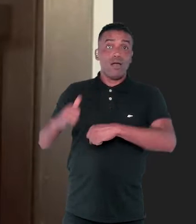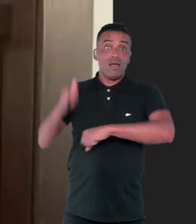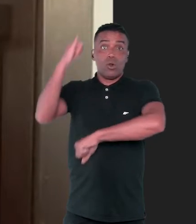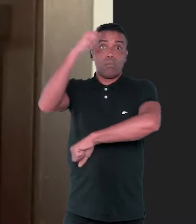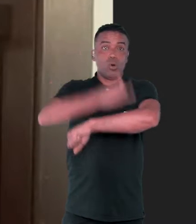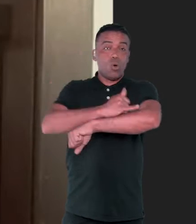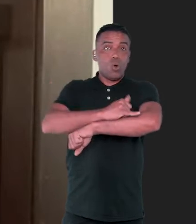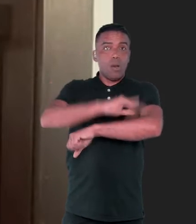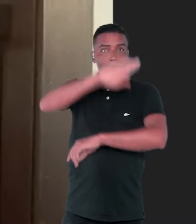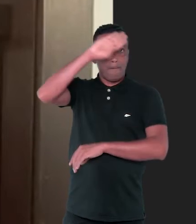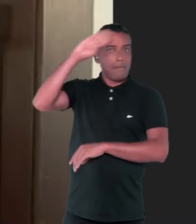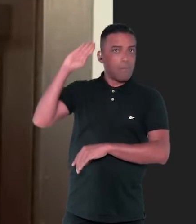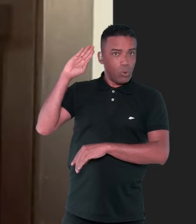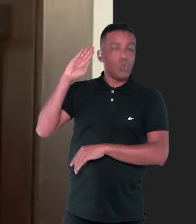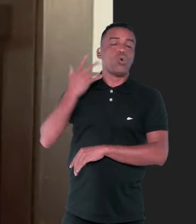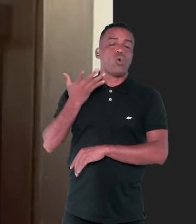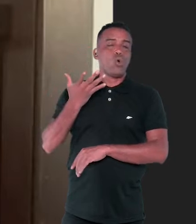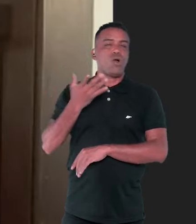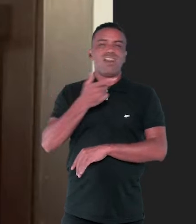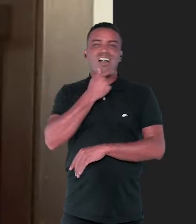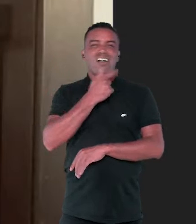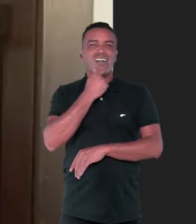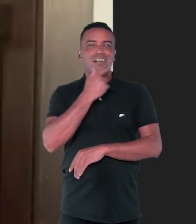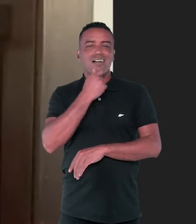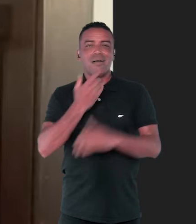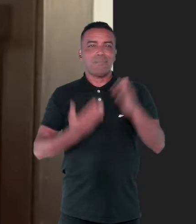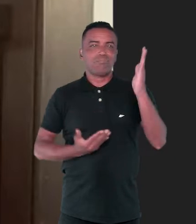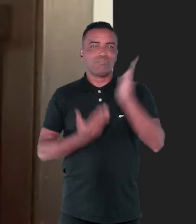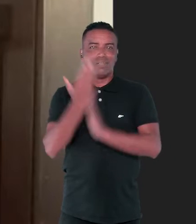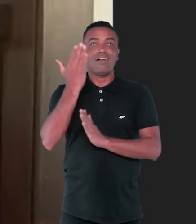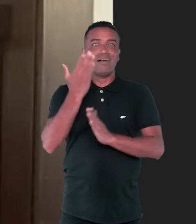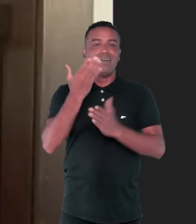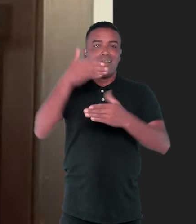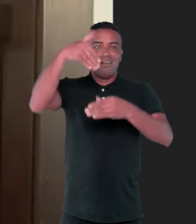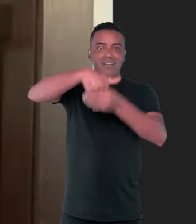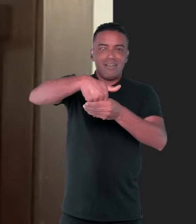recepcionar o Francelino. Ele era recém-empossado, ele era governador